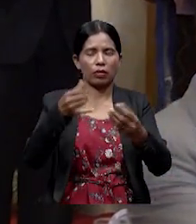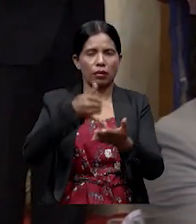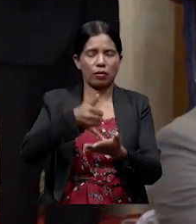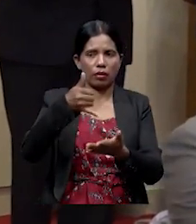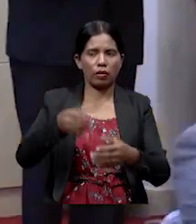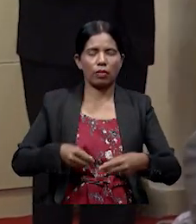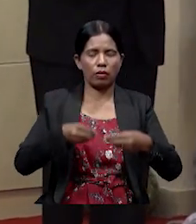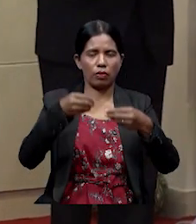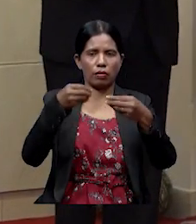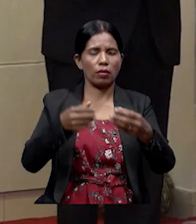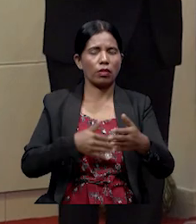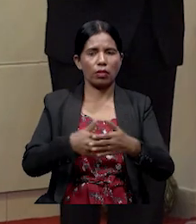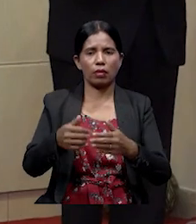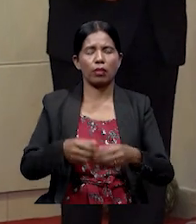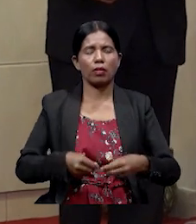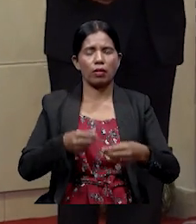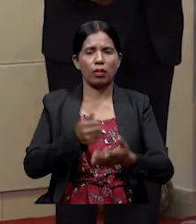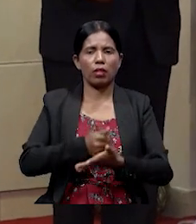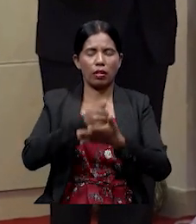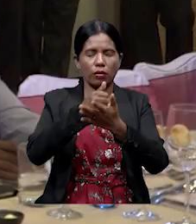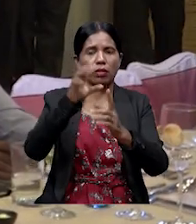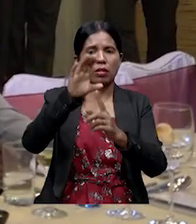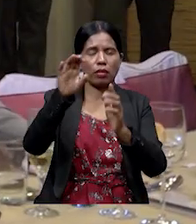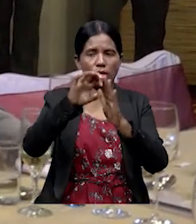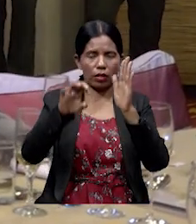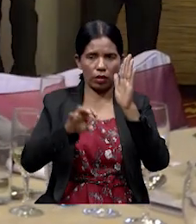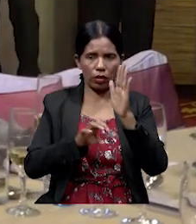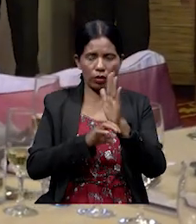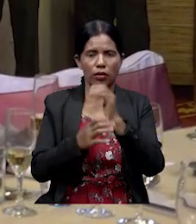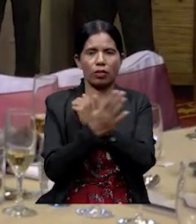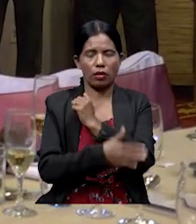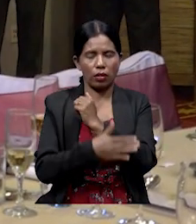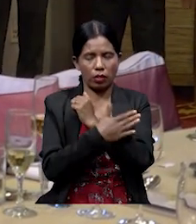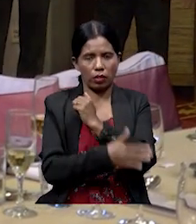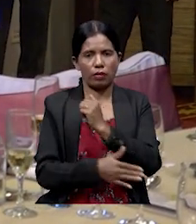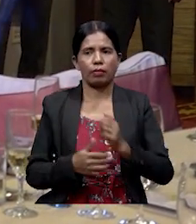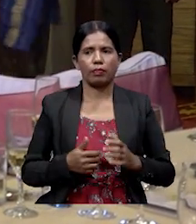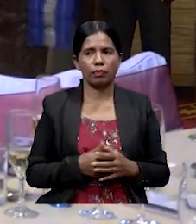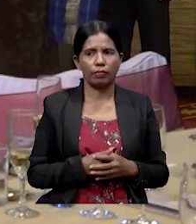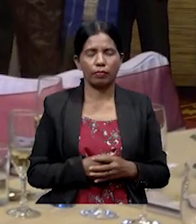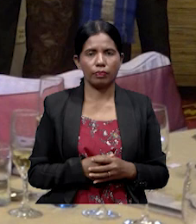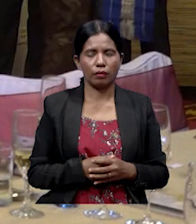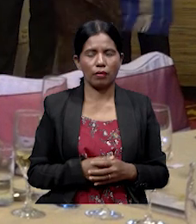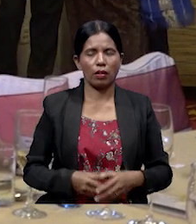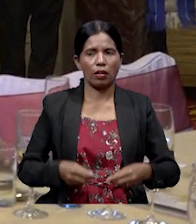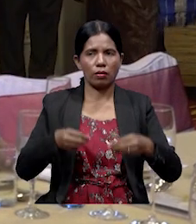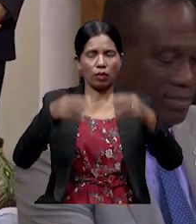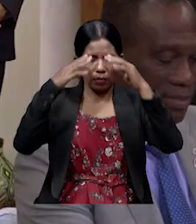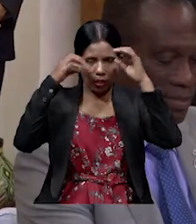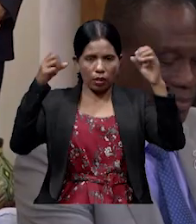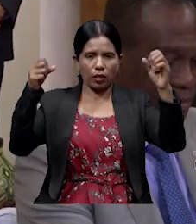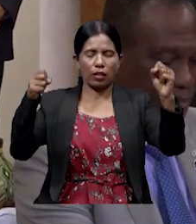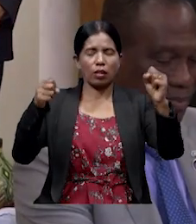atribui exclusivamente a tua gracia chefe Estado, Rússia e países soberanos. Foi condecora Presidente da